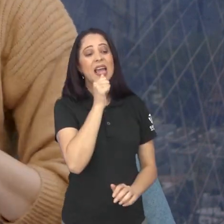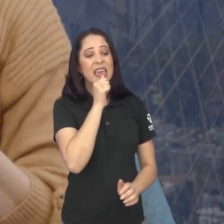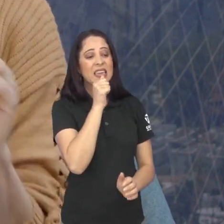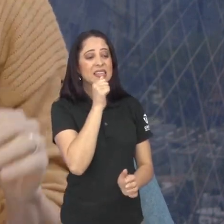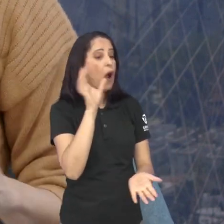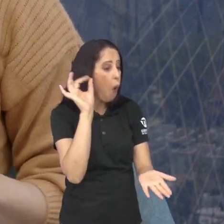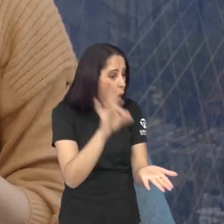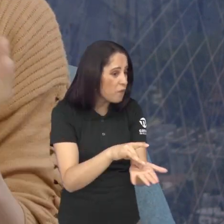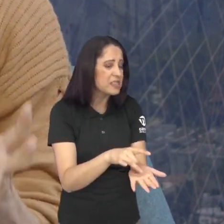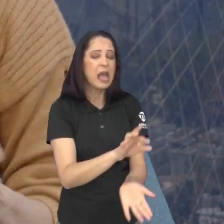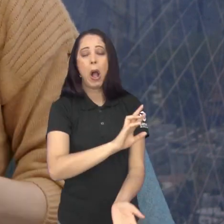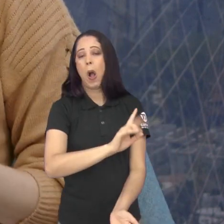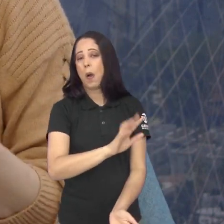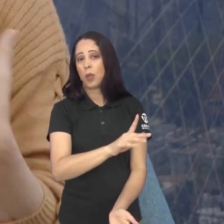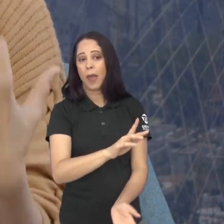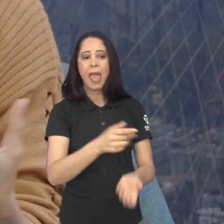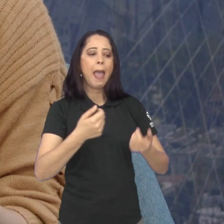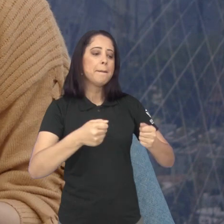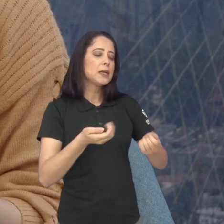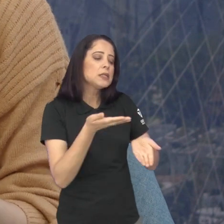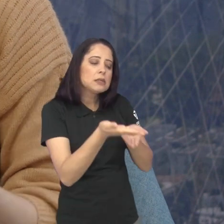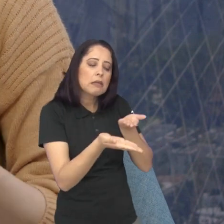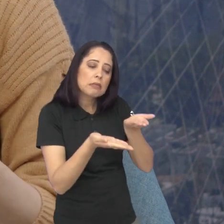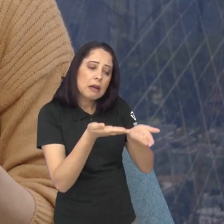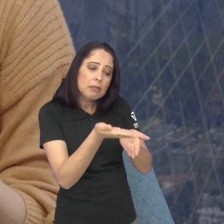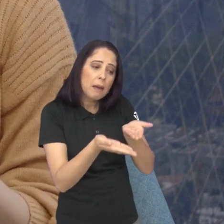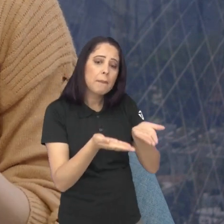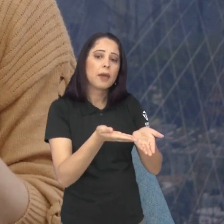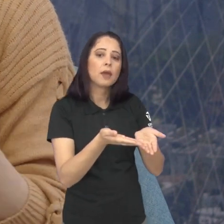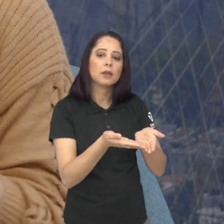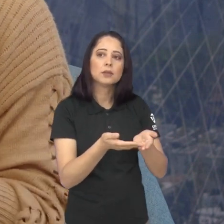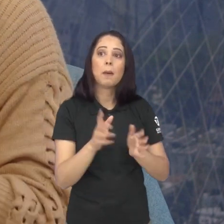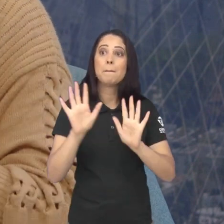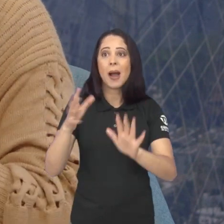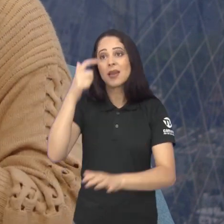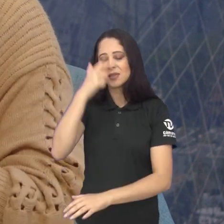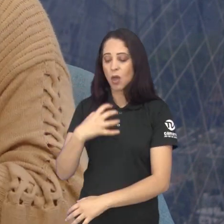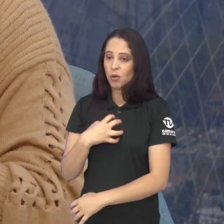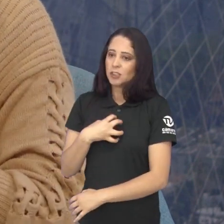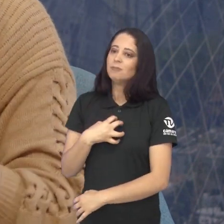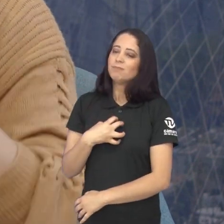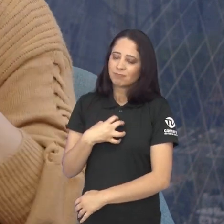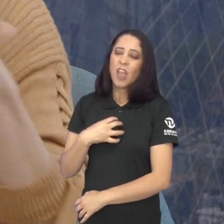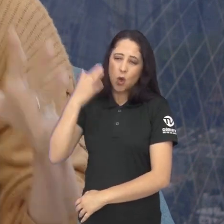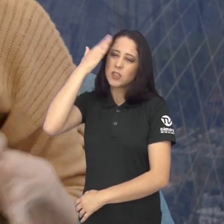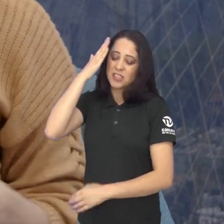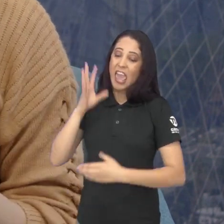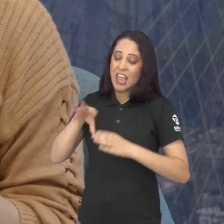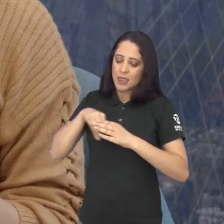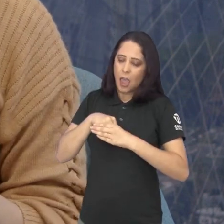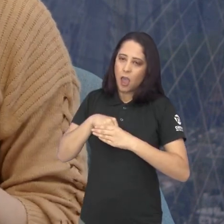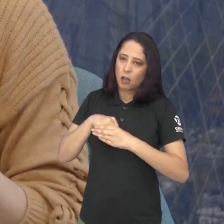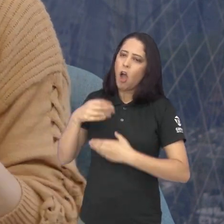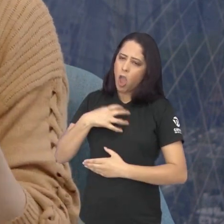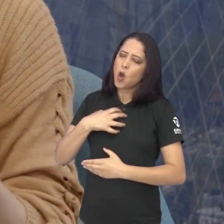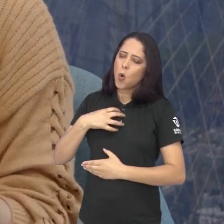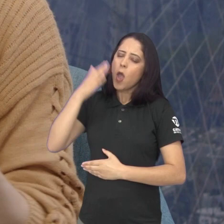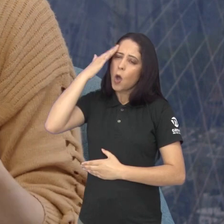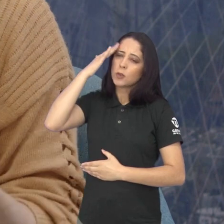ainda. Vamos tentar uma intervenção para ver se ele responde. Coração de mãe já dizia, era isso que eu queria